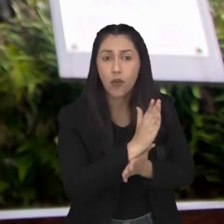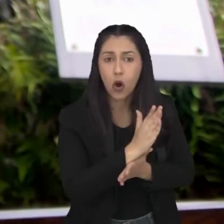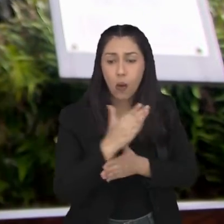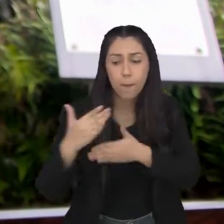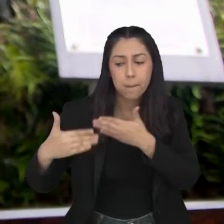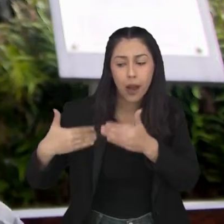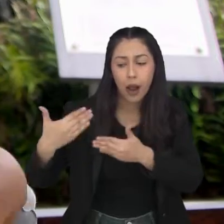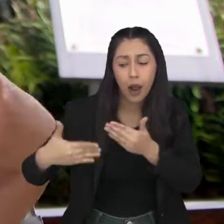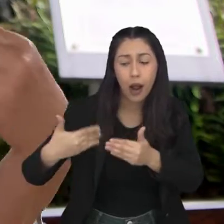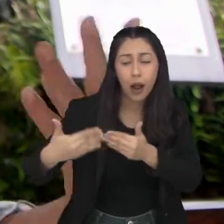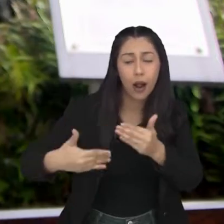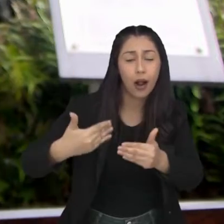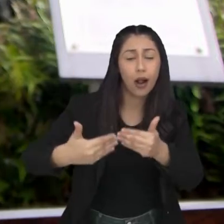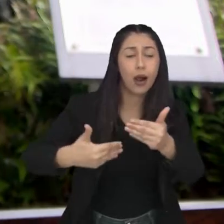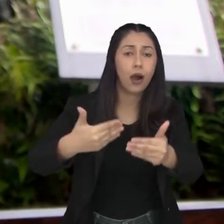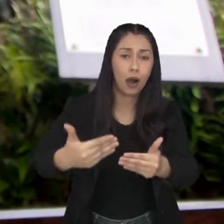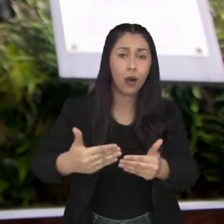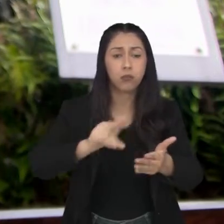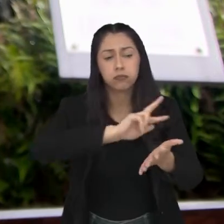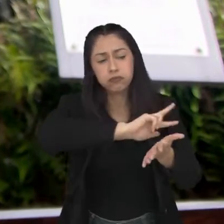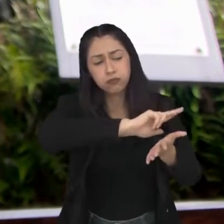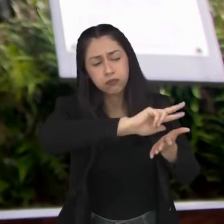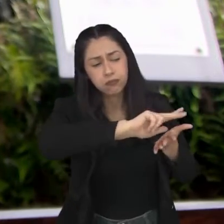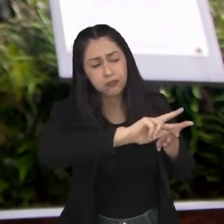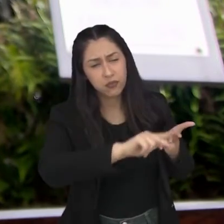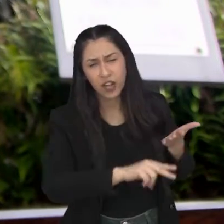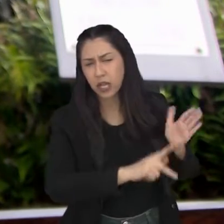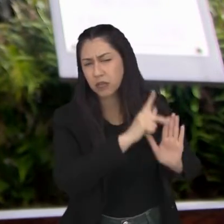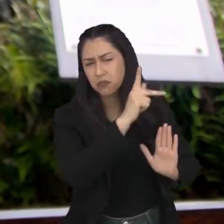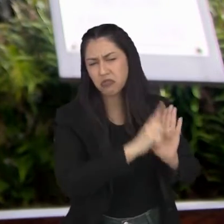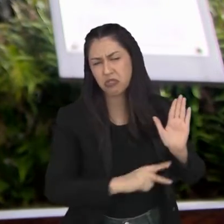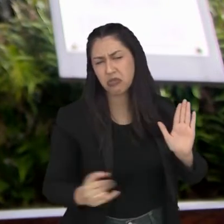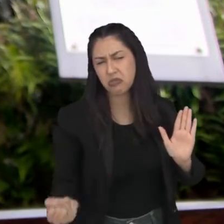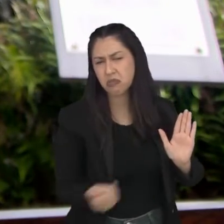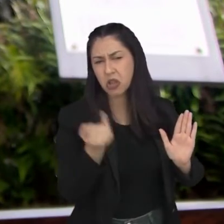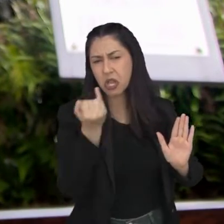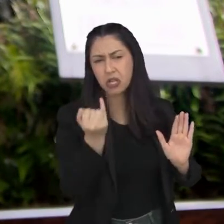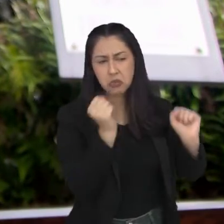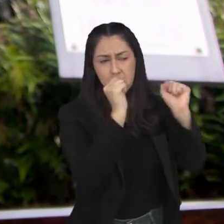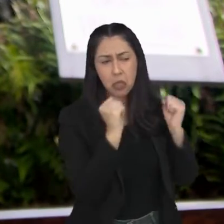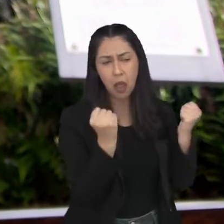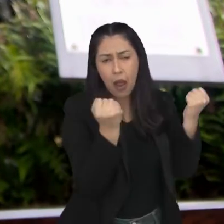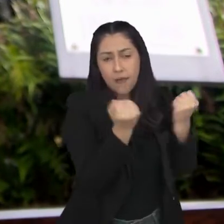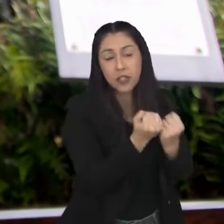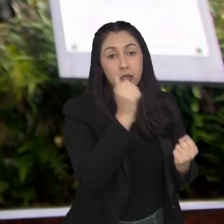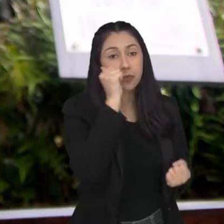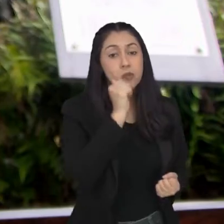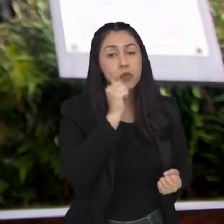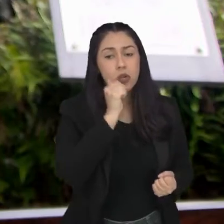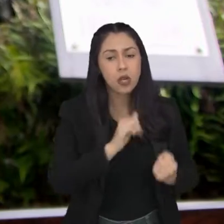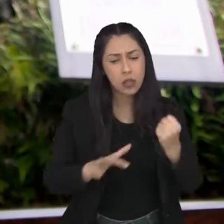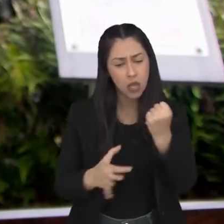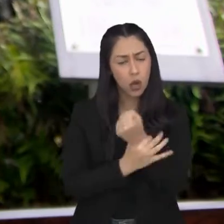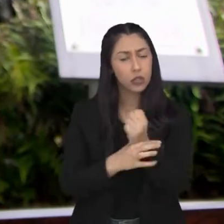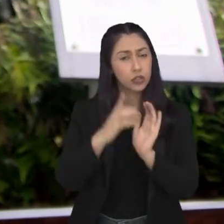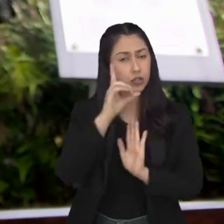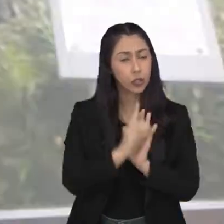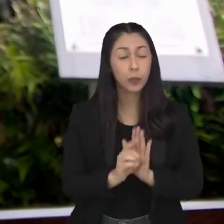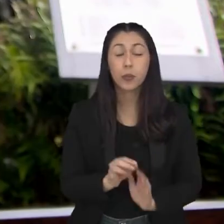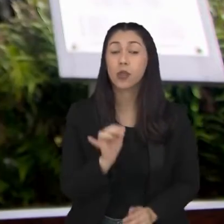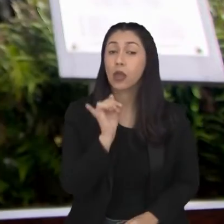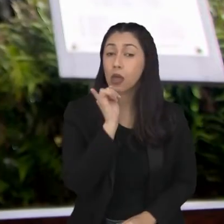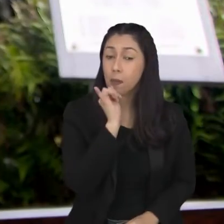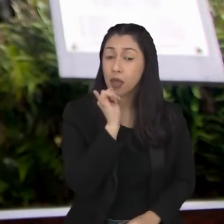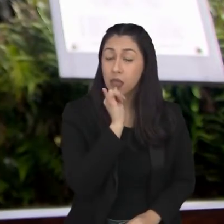período todo, ao longo de muitos anos, várias matérias importantes em defesa das mulheres, que garante direito.